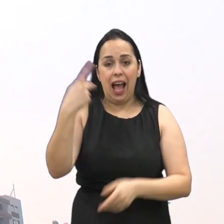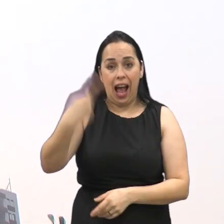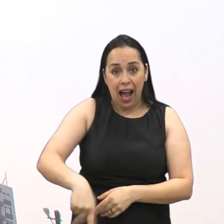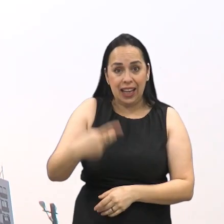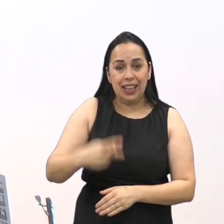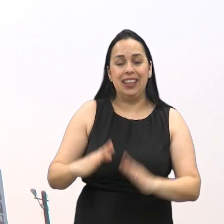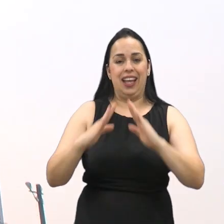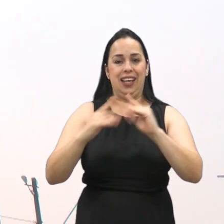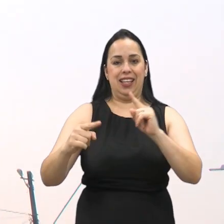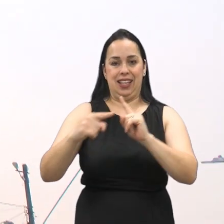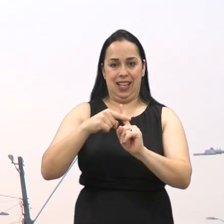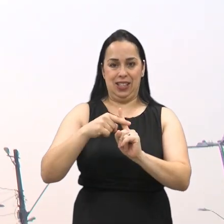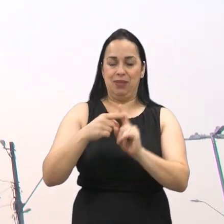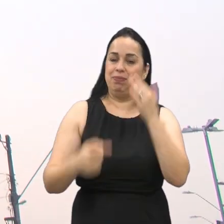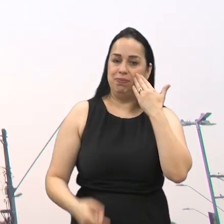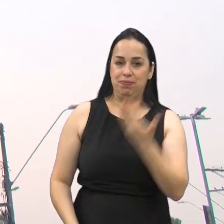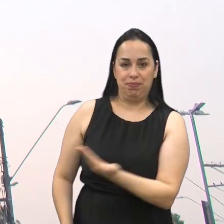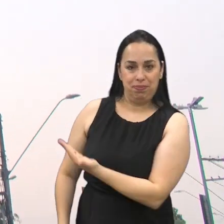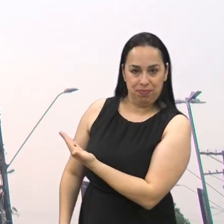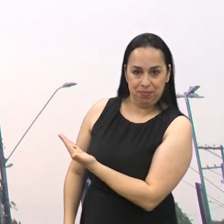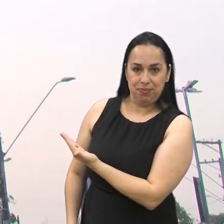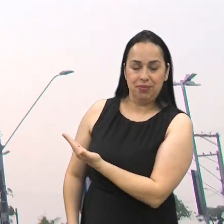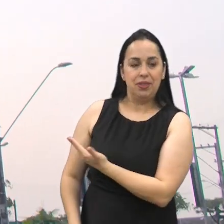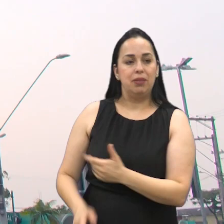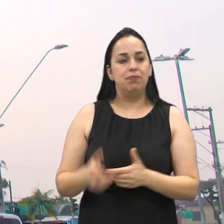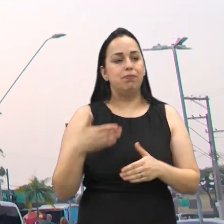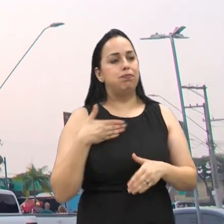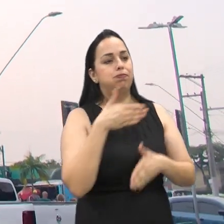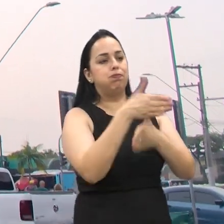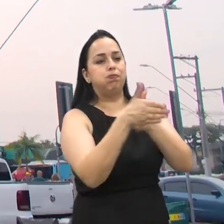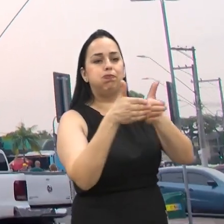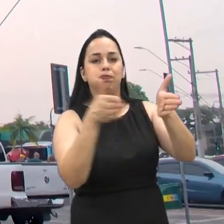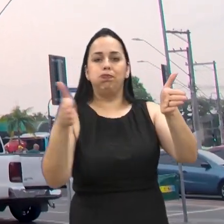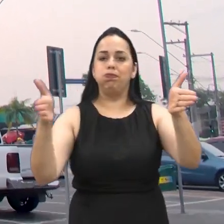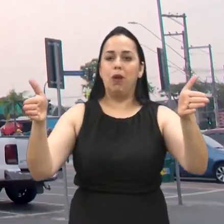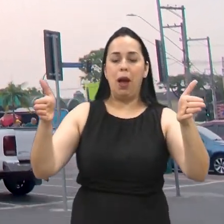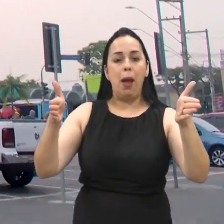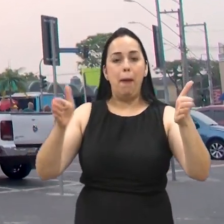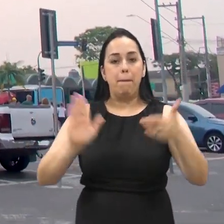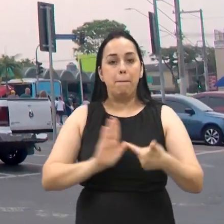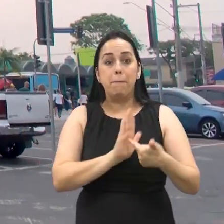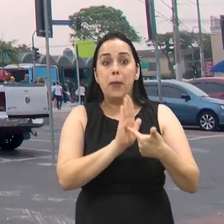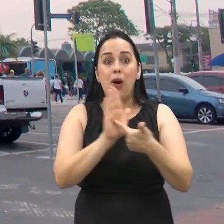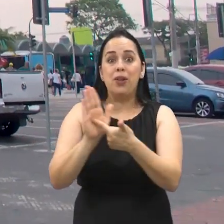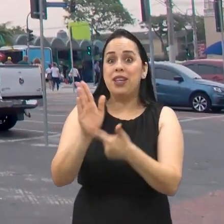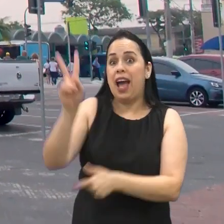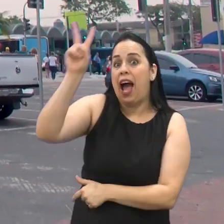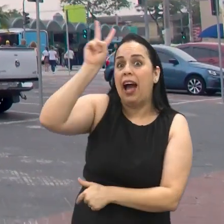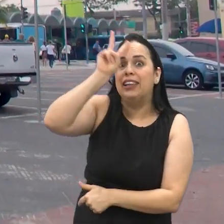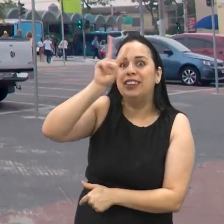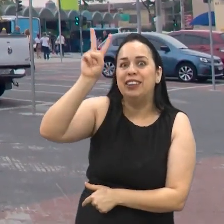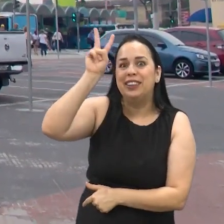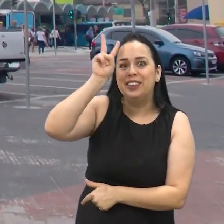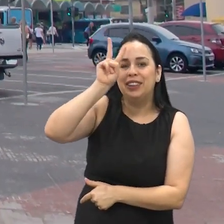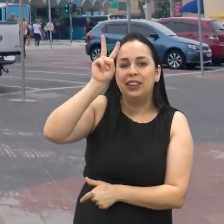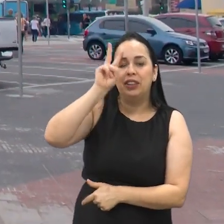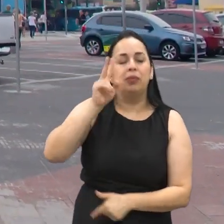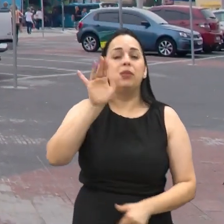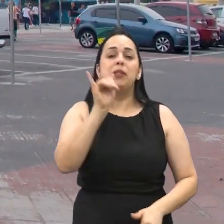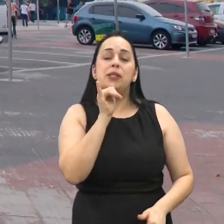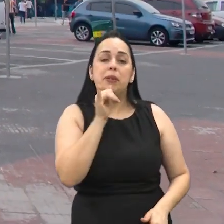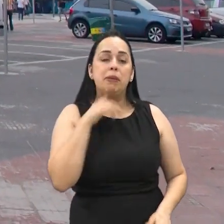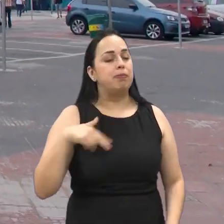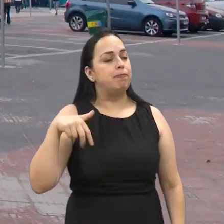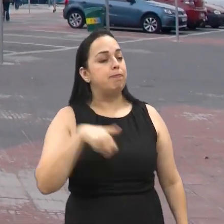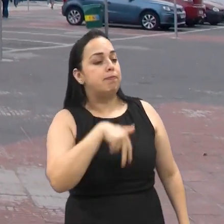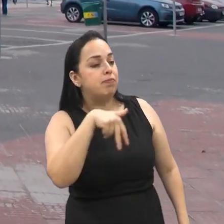Igreja Matriz. E a cada ponto do passeio, a cidade revela suas camadas. É como se a cada